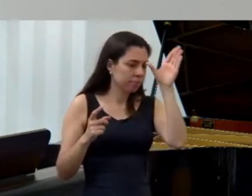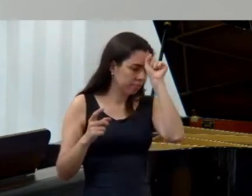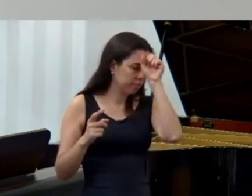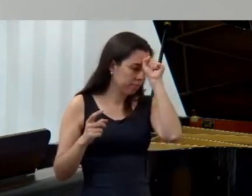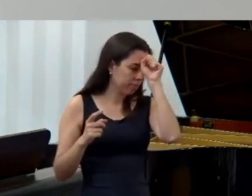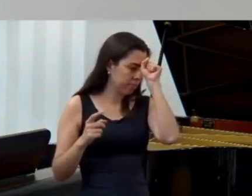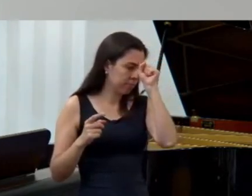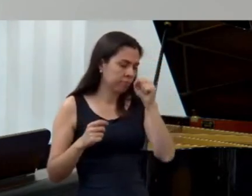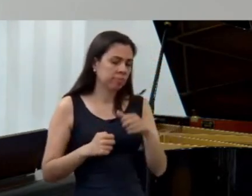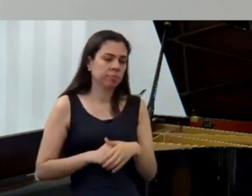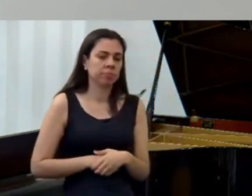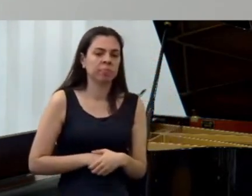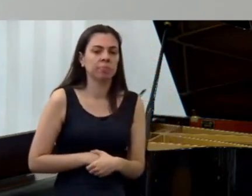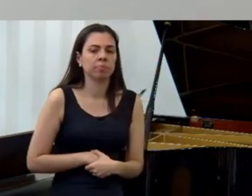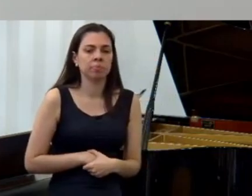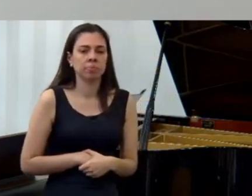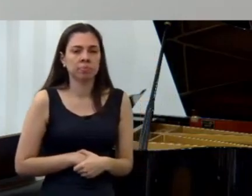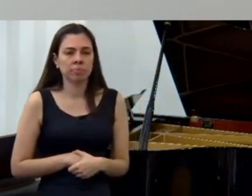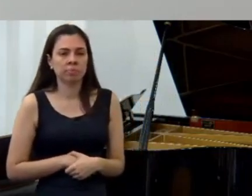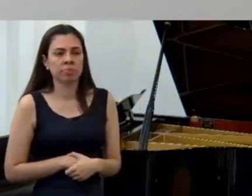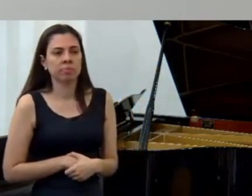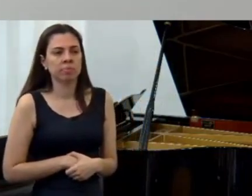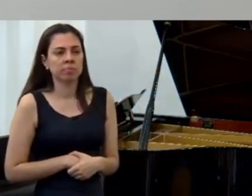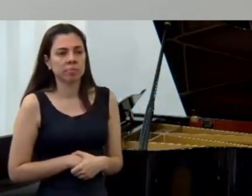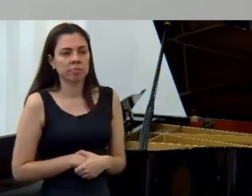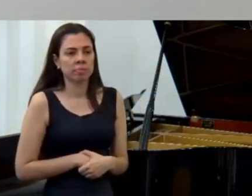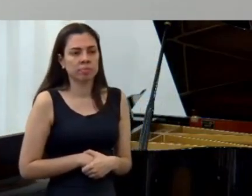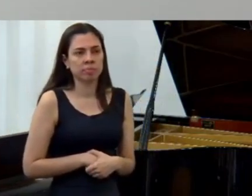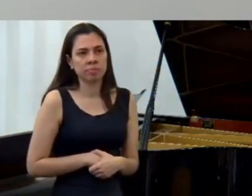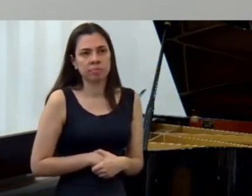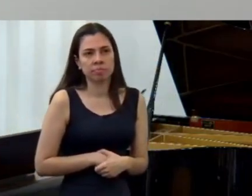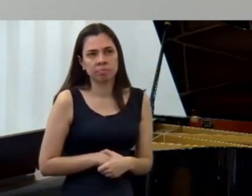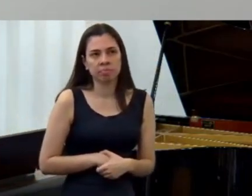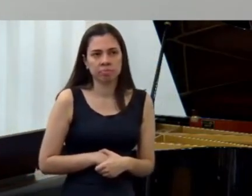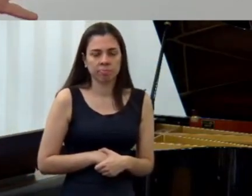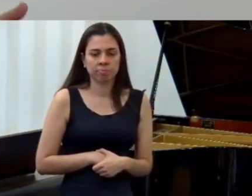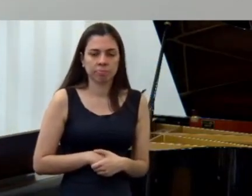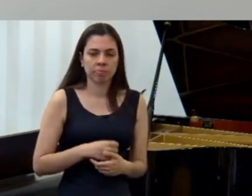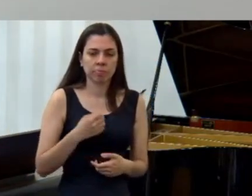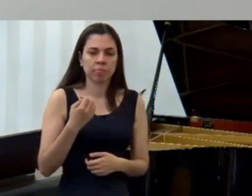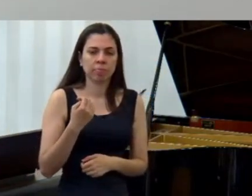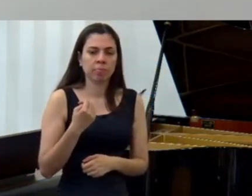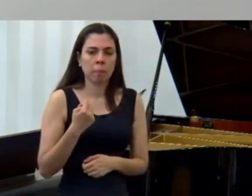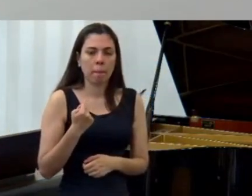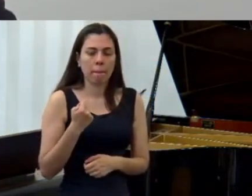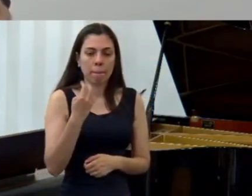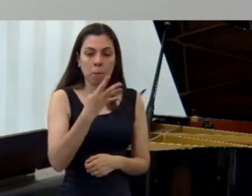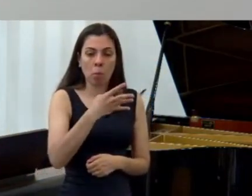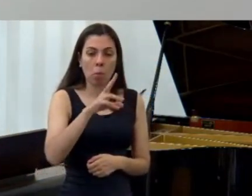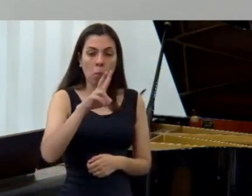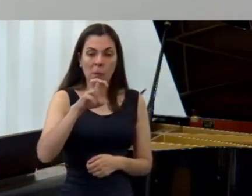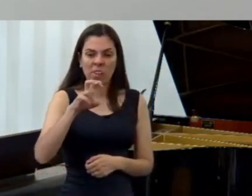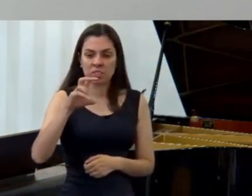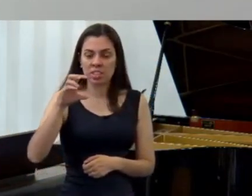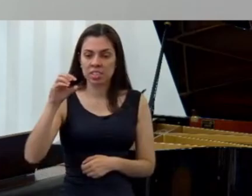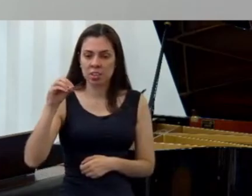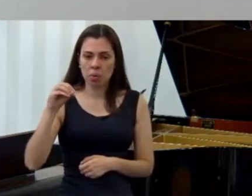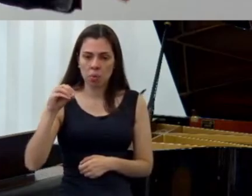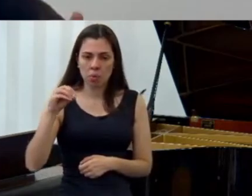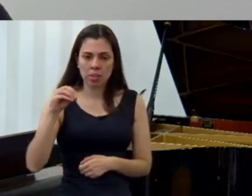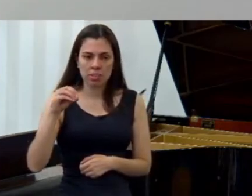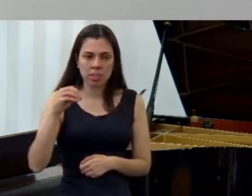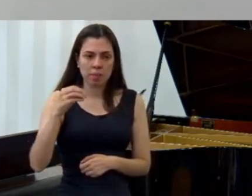que o profeta Elias é utilizado por Deus e vence os 450 profetas de Baal,